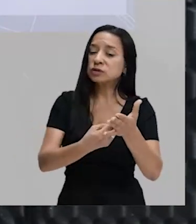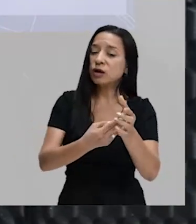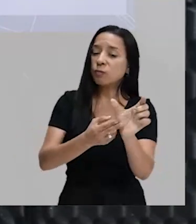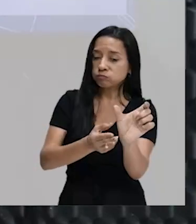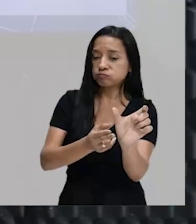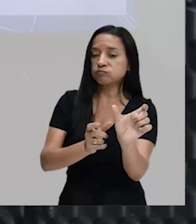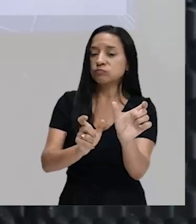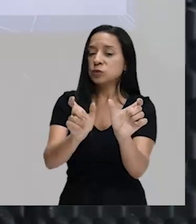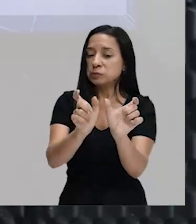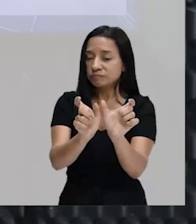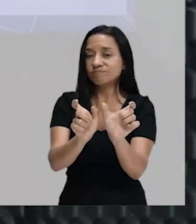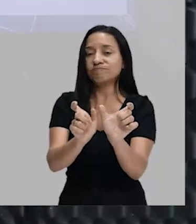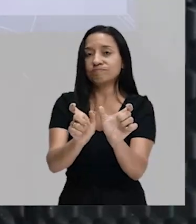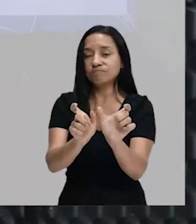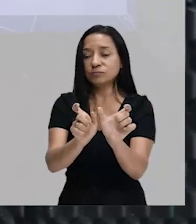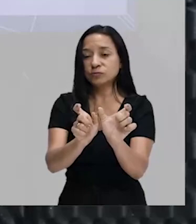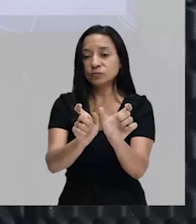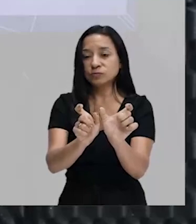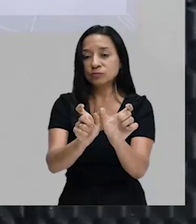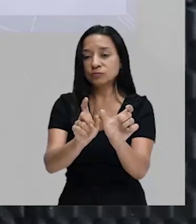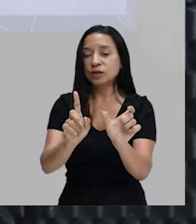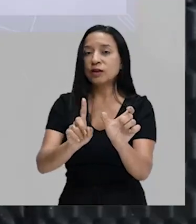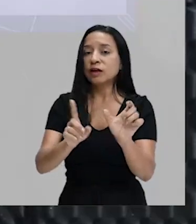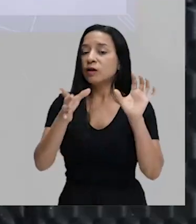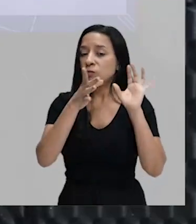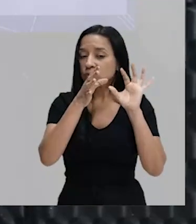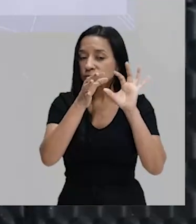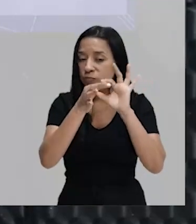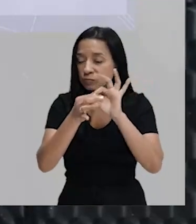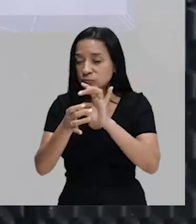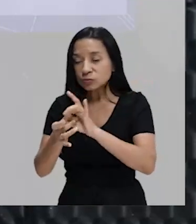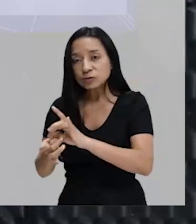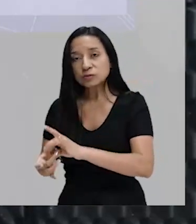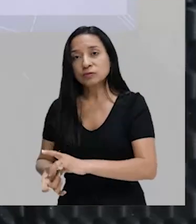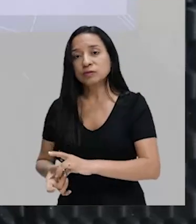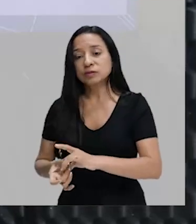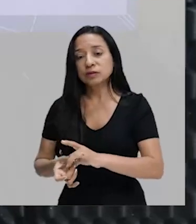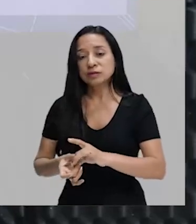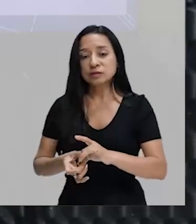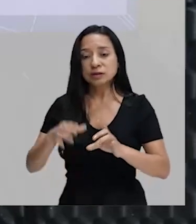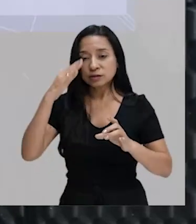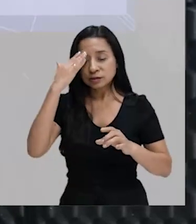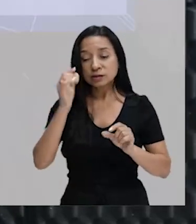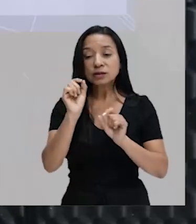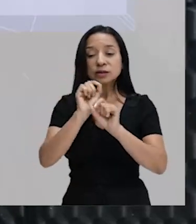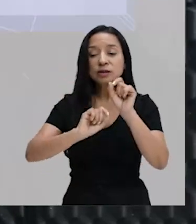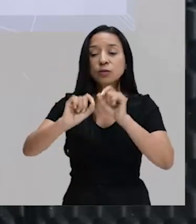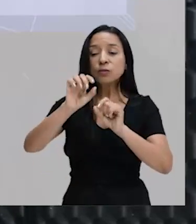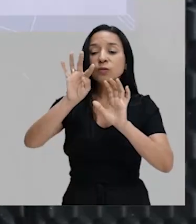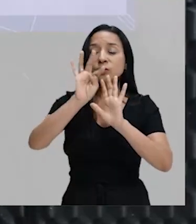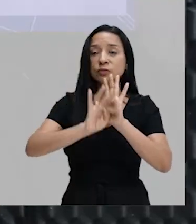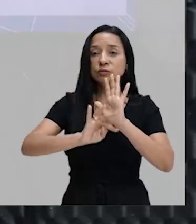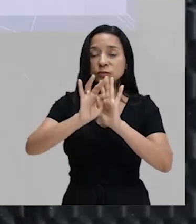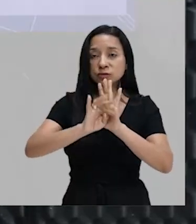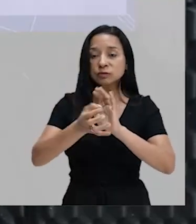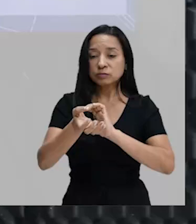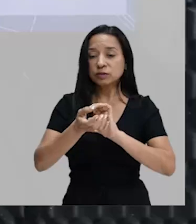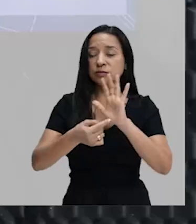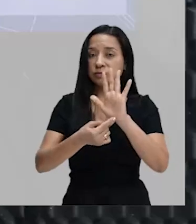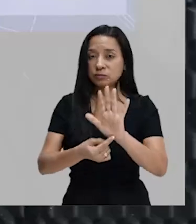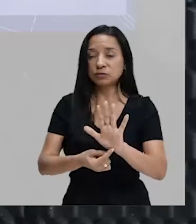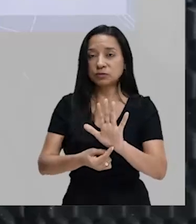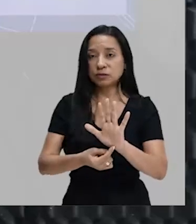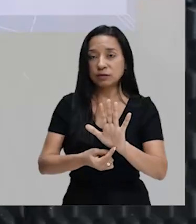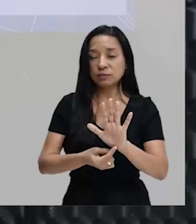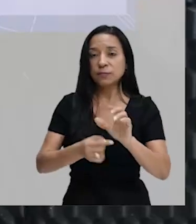letra, nós fazemos uma tradução contextualizada, para que você compreenda o que o texto está querendo te dizer. Tá? Porque quando